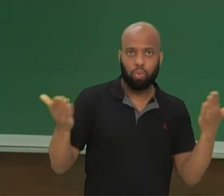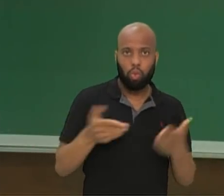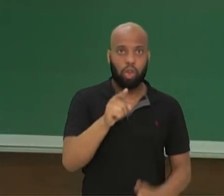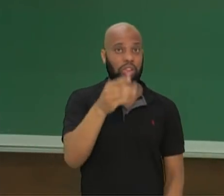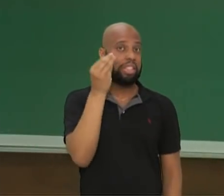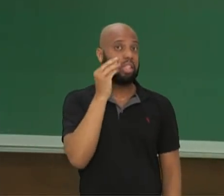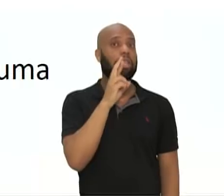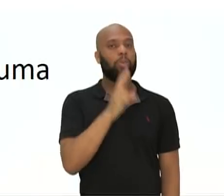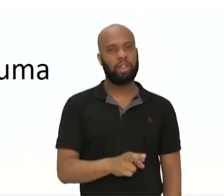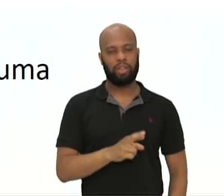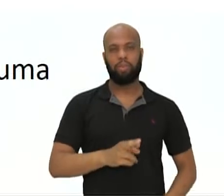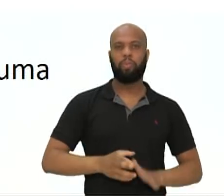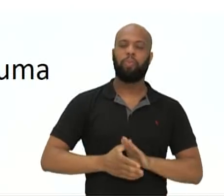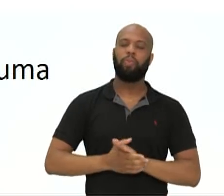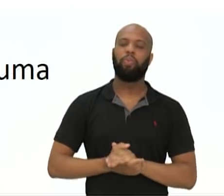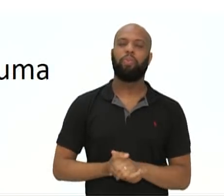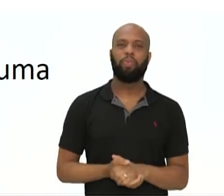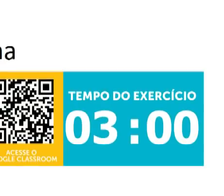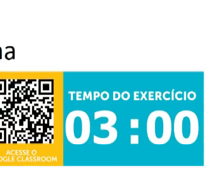tentar responder?